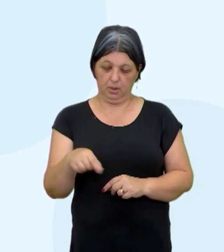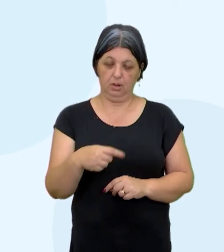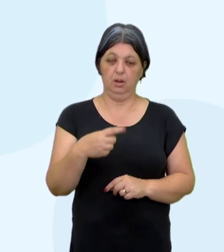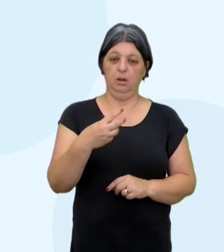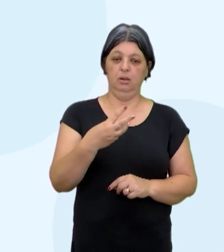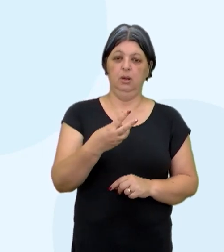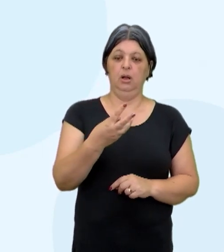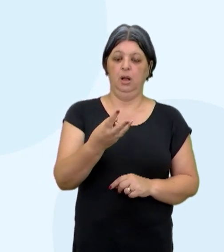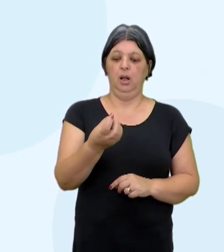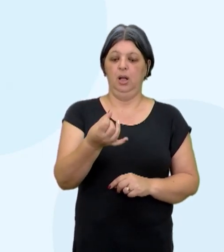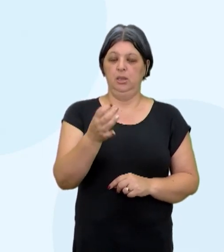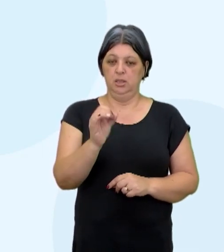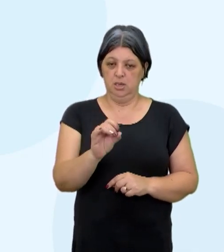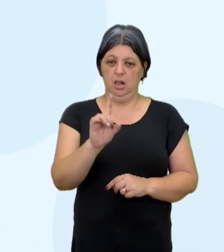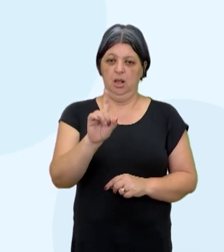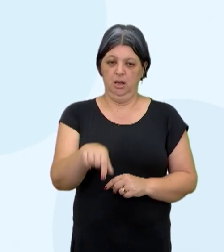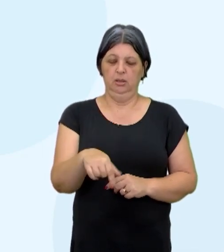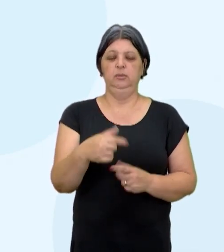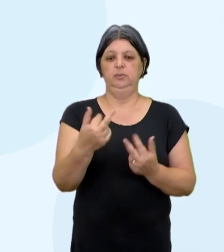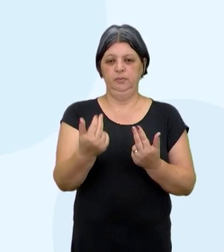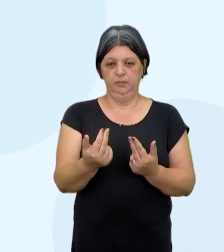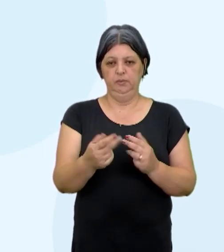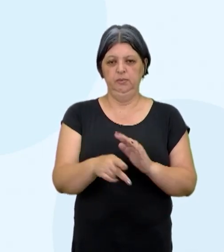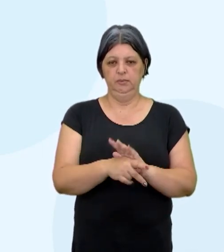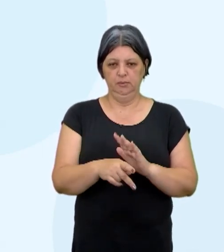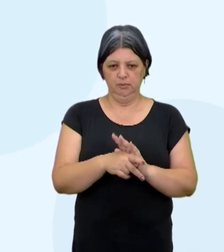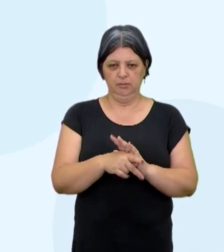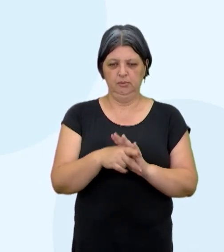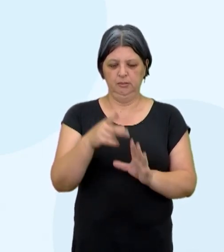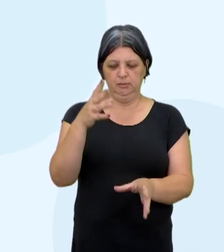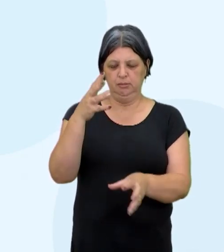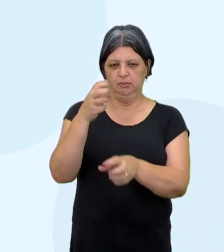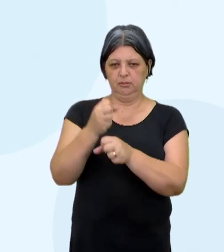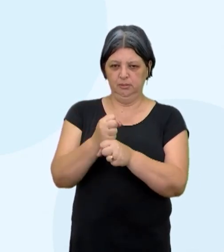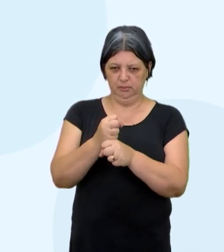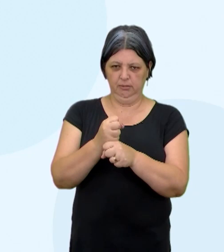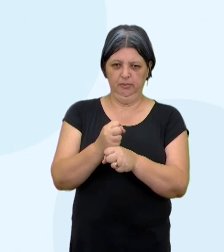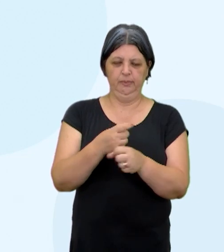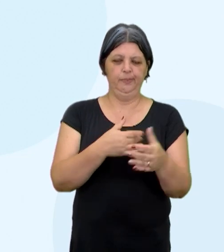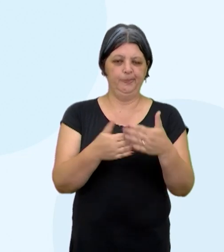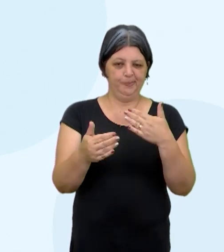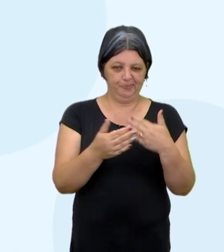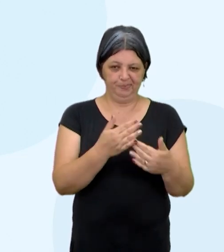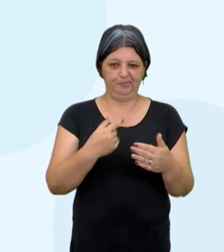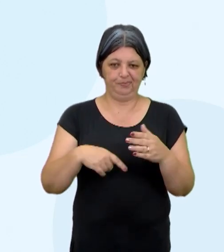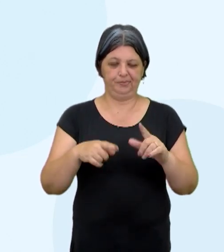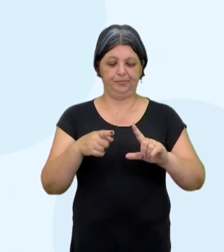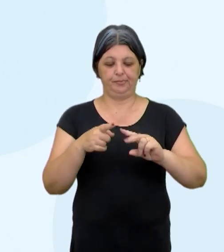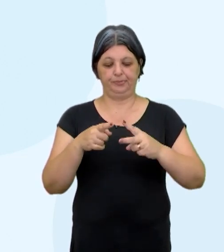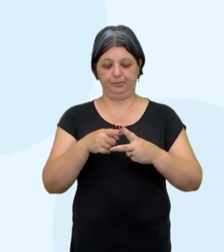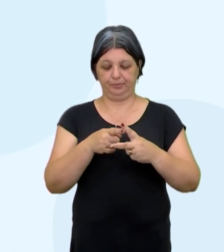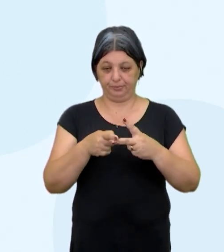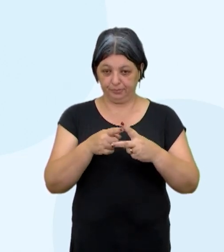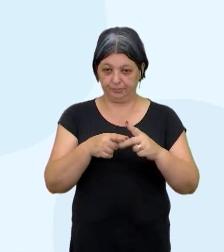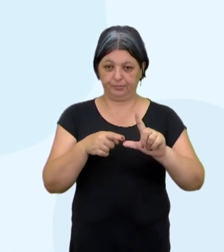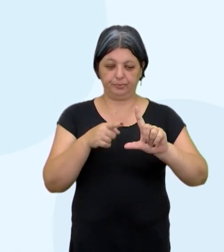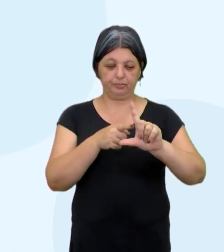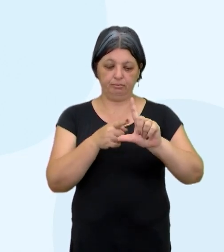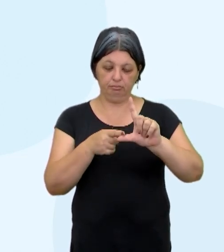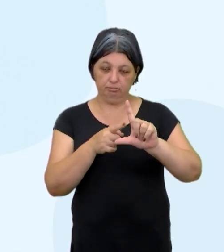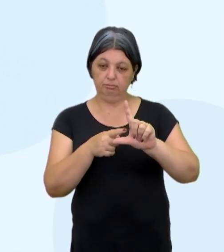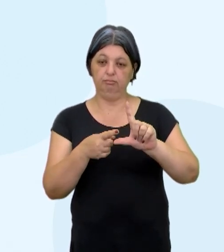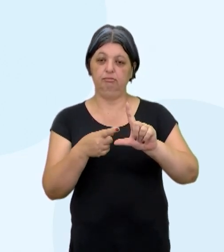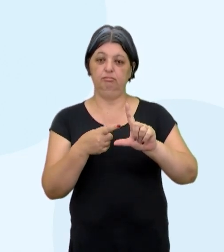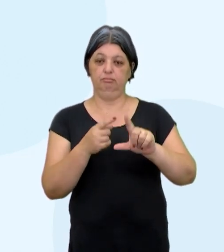tinha, 360. Ou seja, a soma dá uma volta completa. Qualquer ponto que eu pegar, eu vou ter um de 120, um de 60, um de 120, um